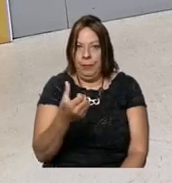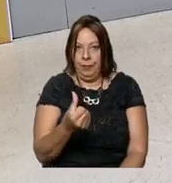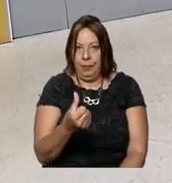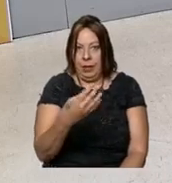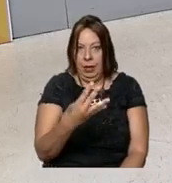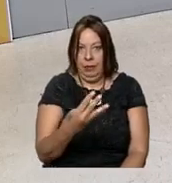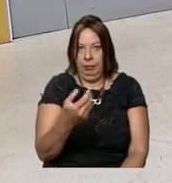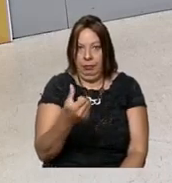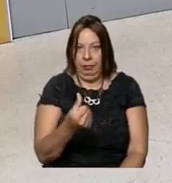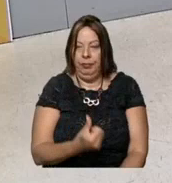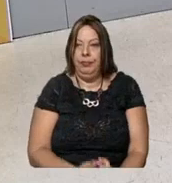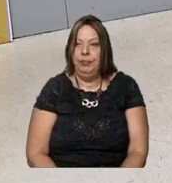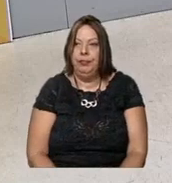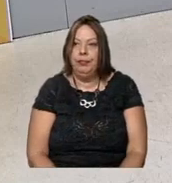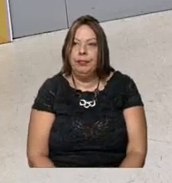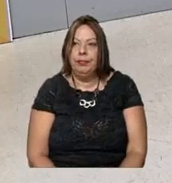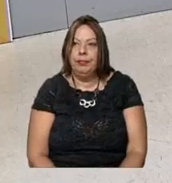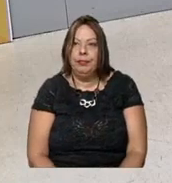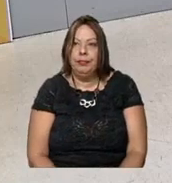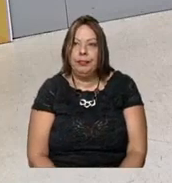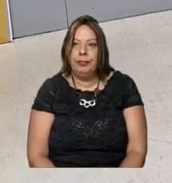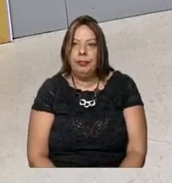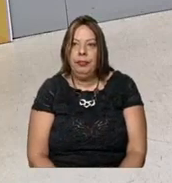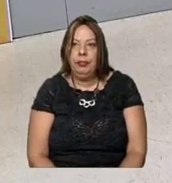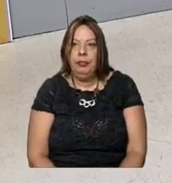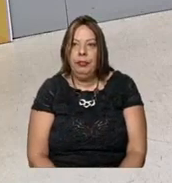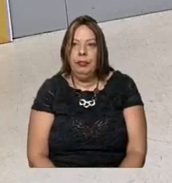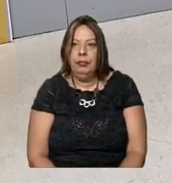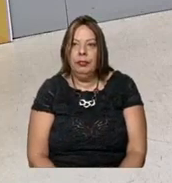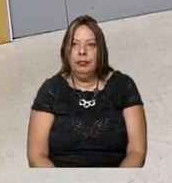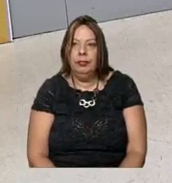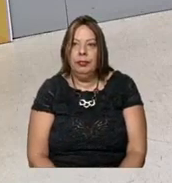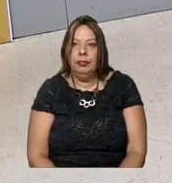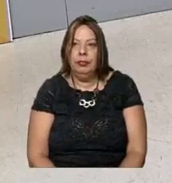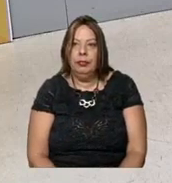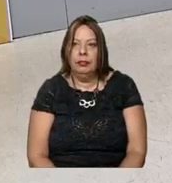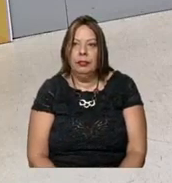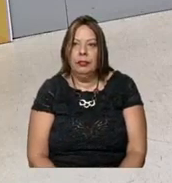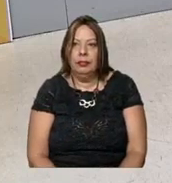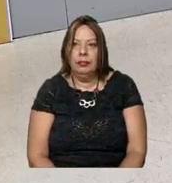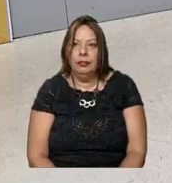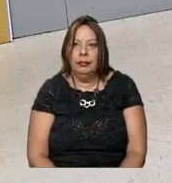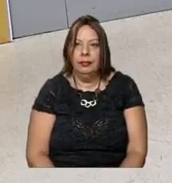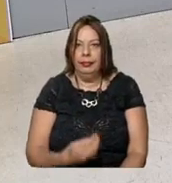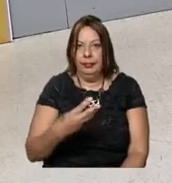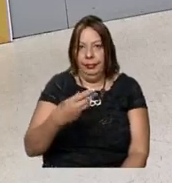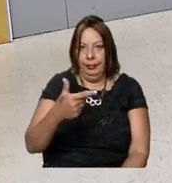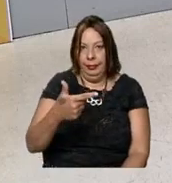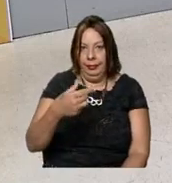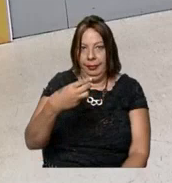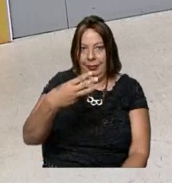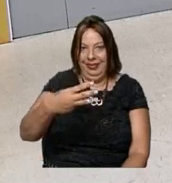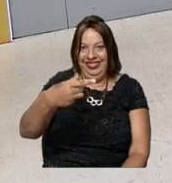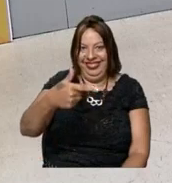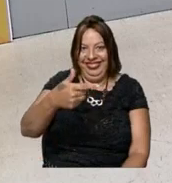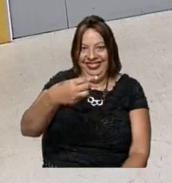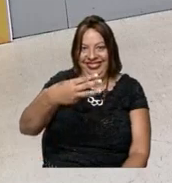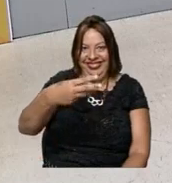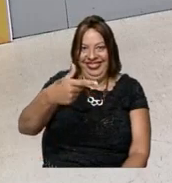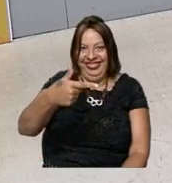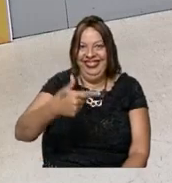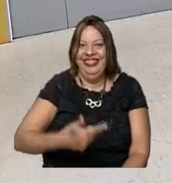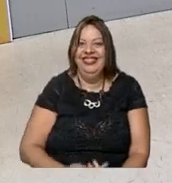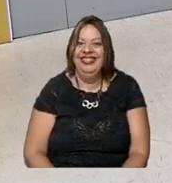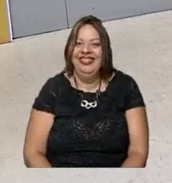46, marca 46. 46, marcou 46, chegou 32. 32 é